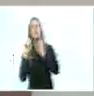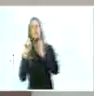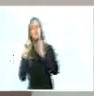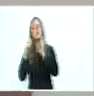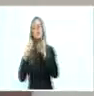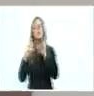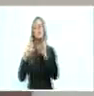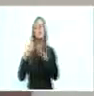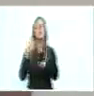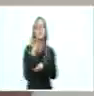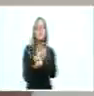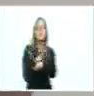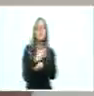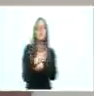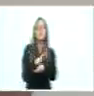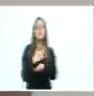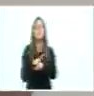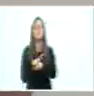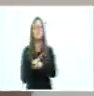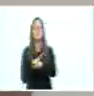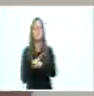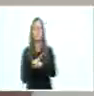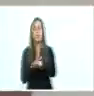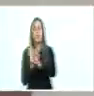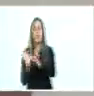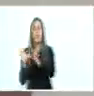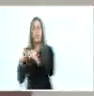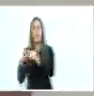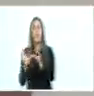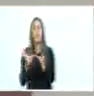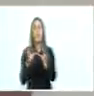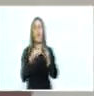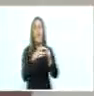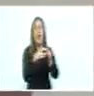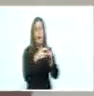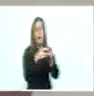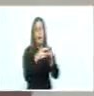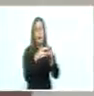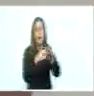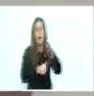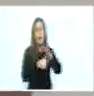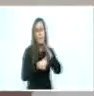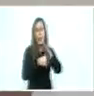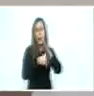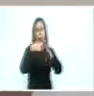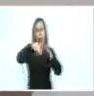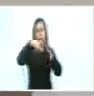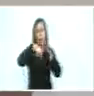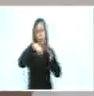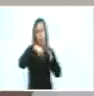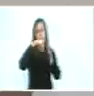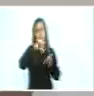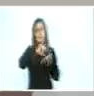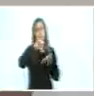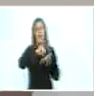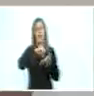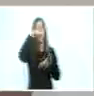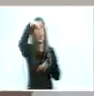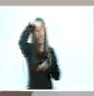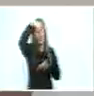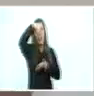ensaio de cargos para esse polo de atendimento em Viçosa. E a gente